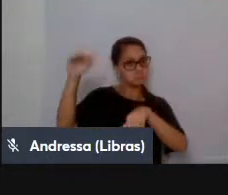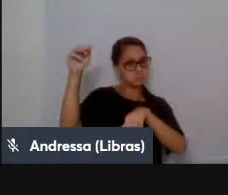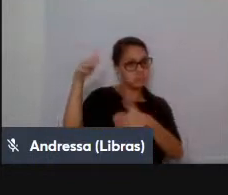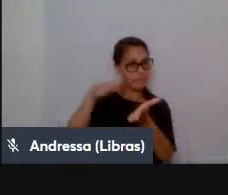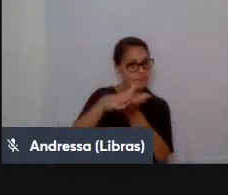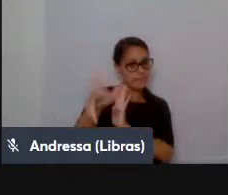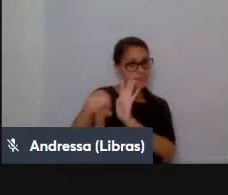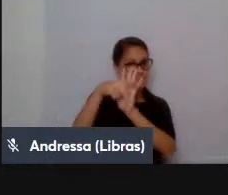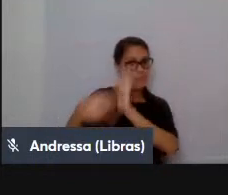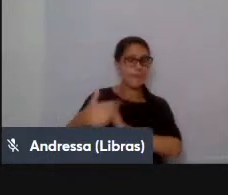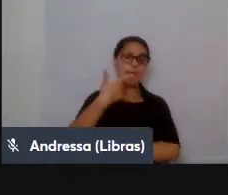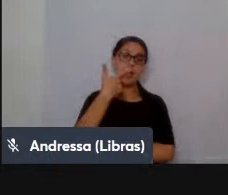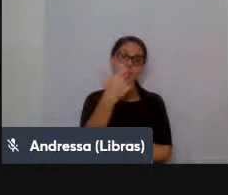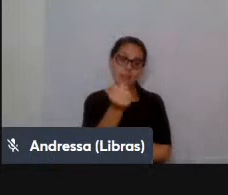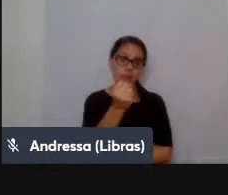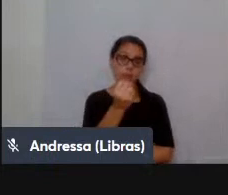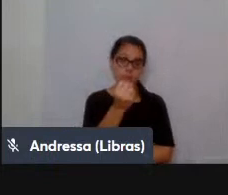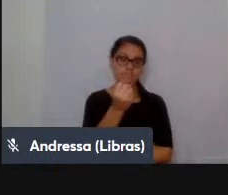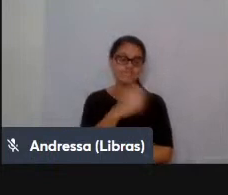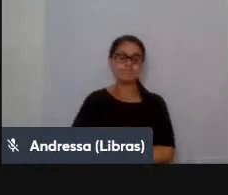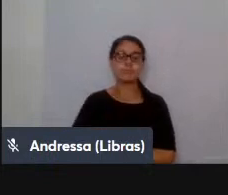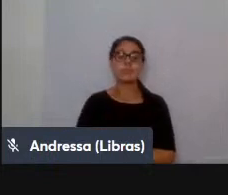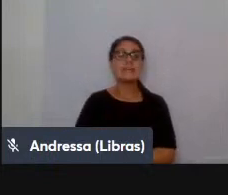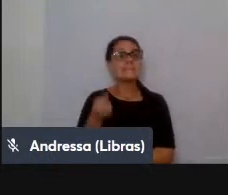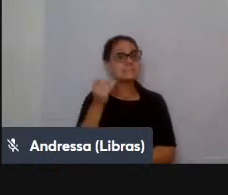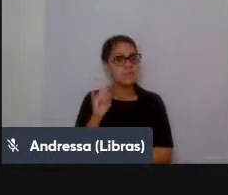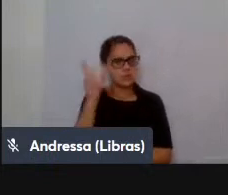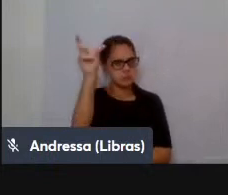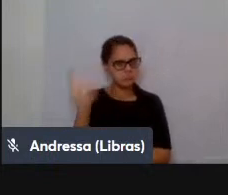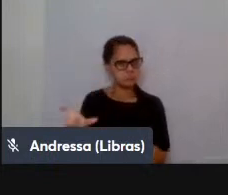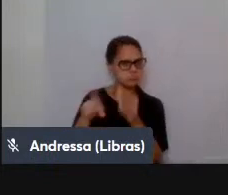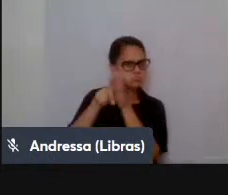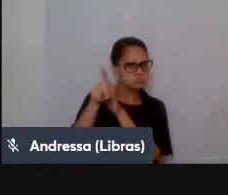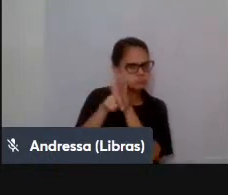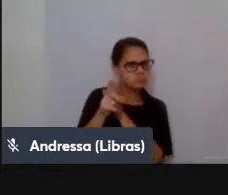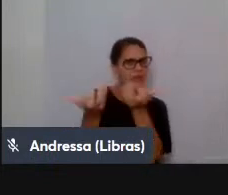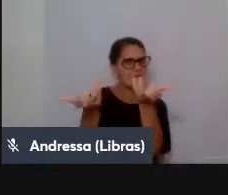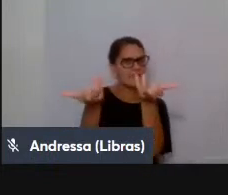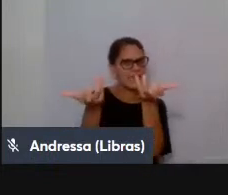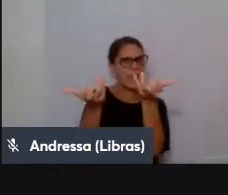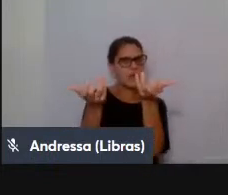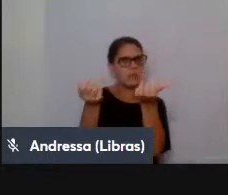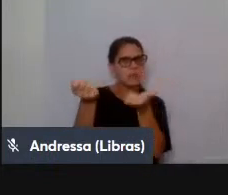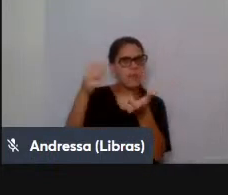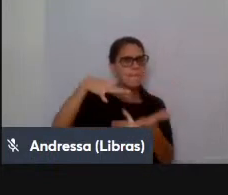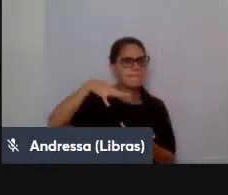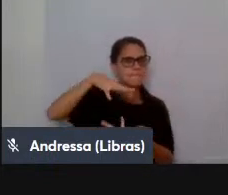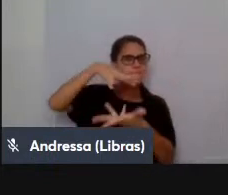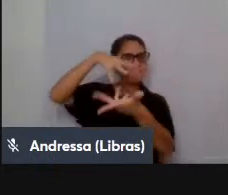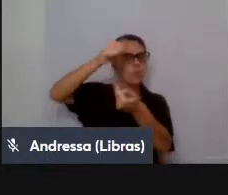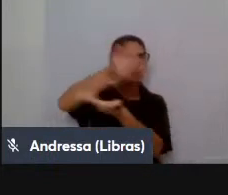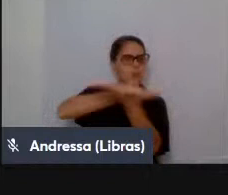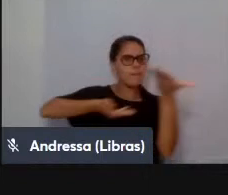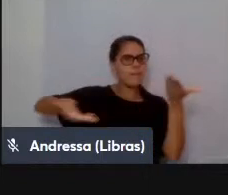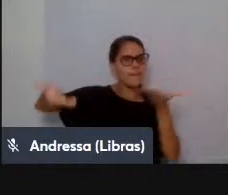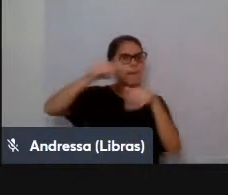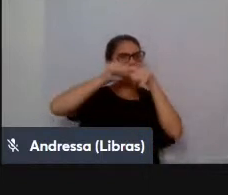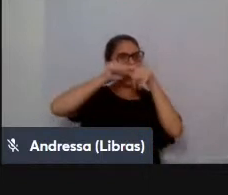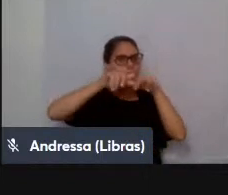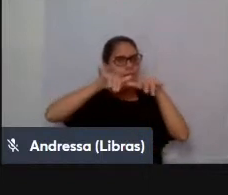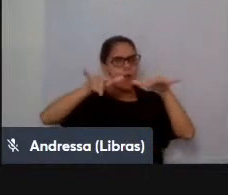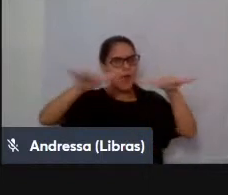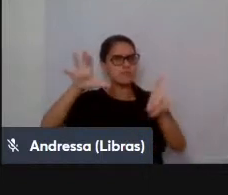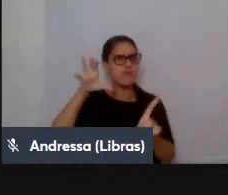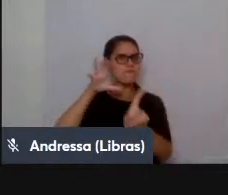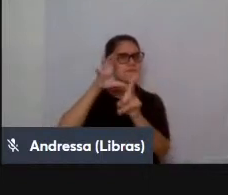língua. Se o pesquisador quer que seu trabalho circule globalmente e